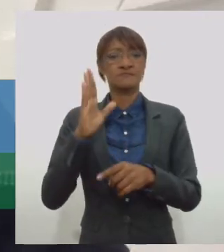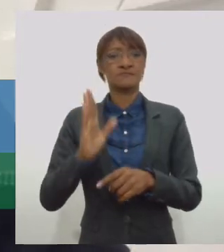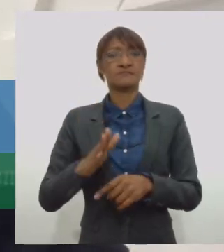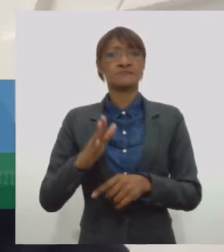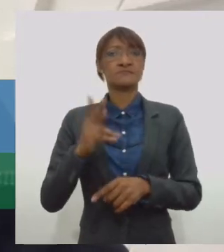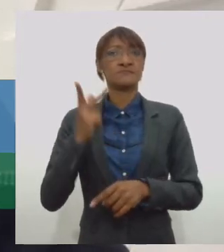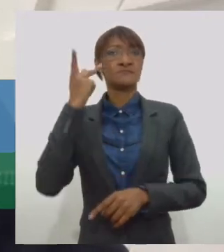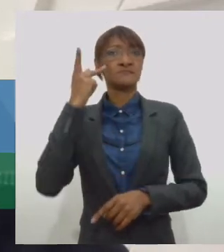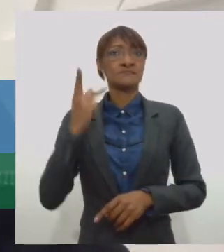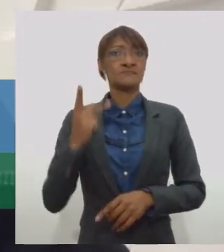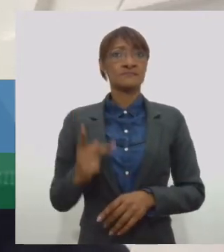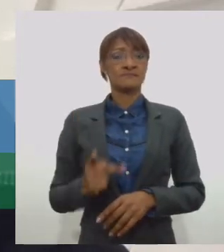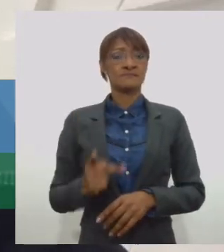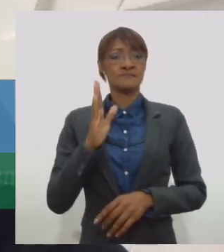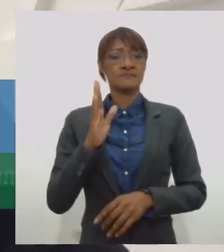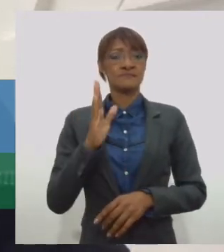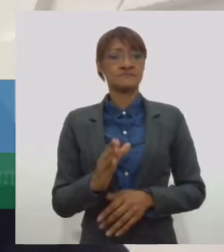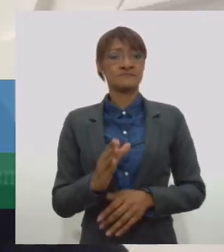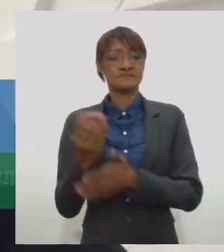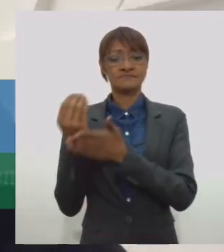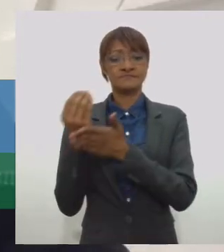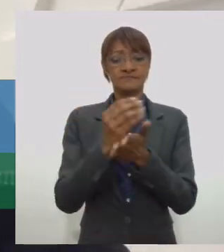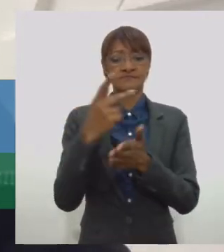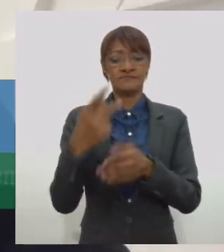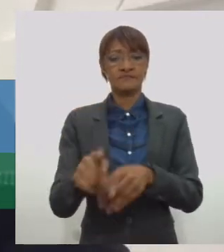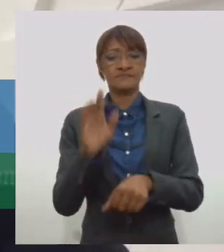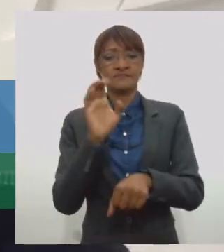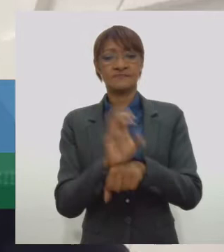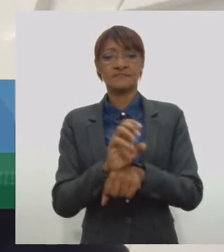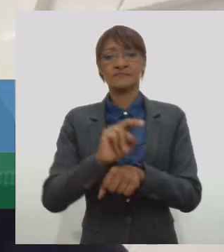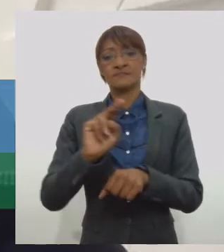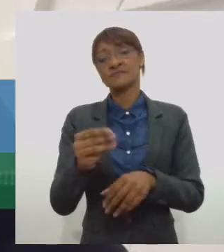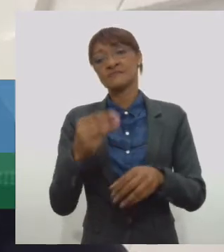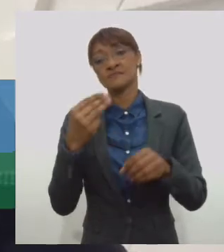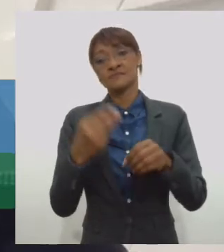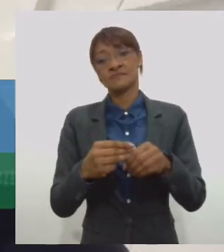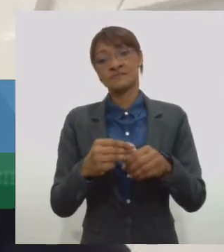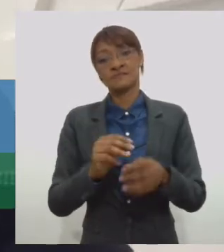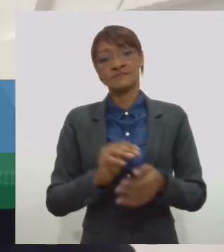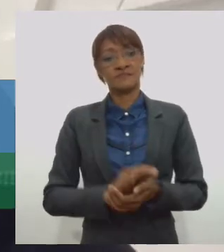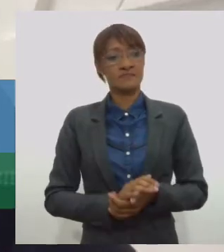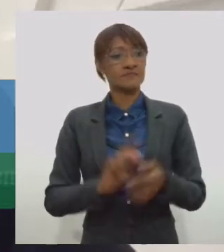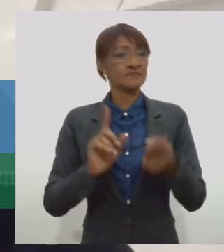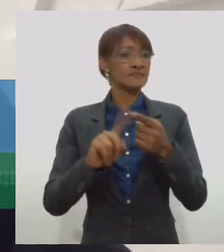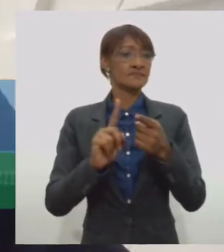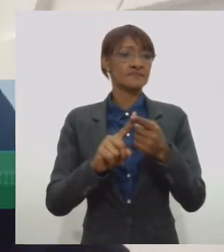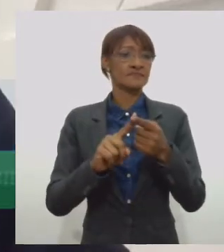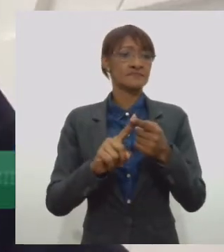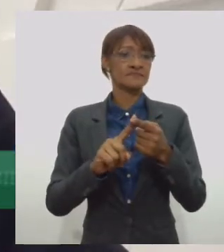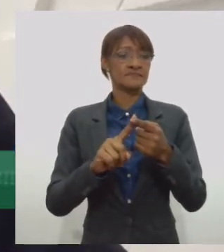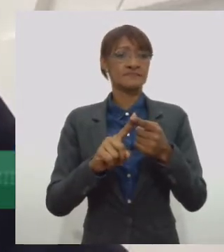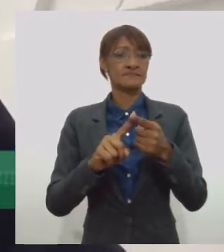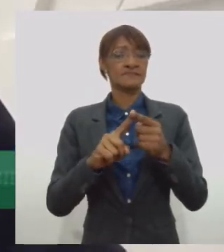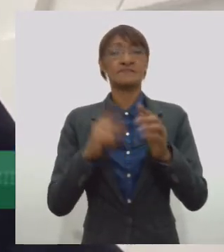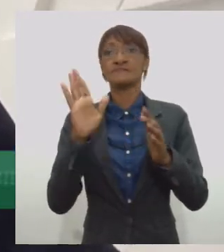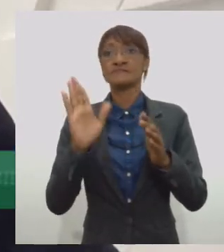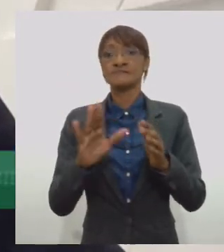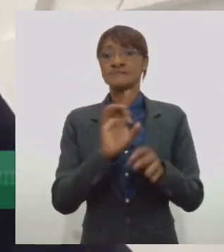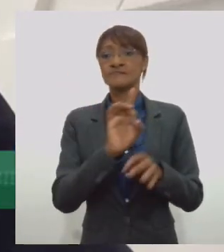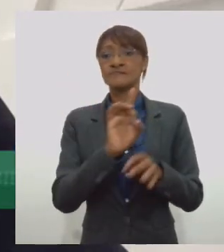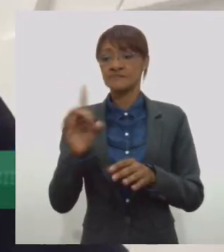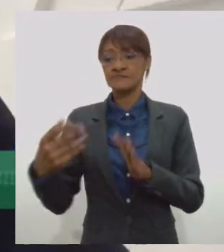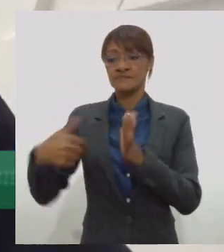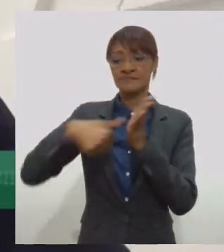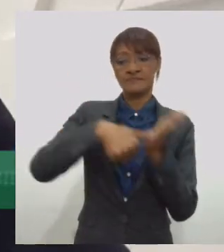danos ao dinheiro público estadual ou municipal, e pelos procuradores da República, ou seja, por membros